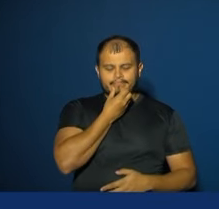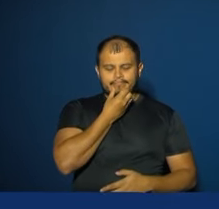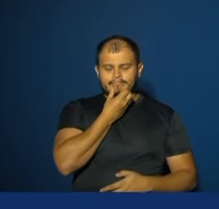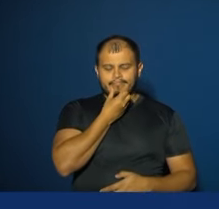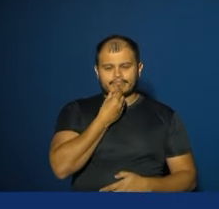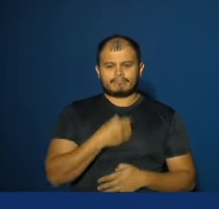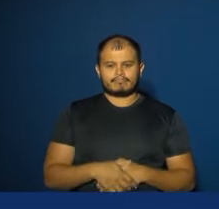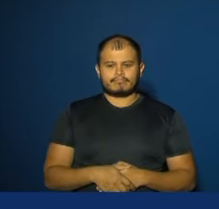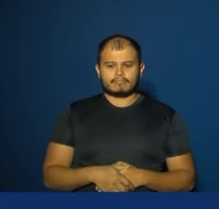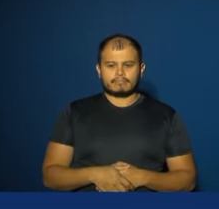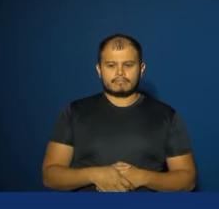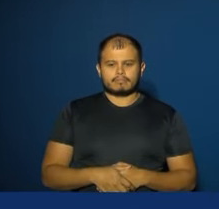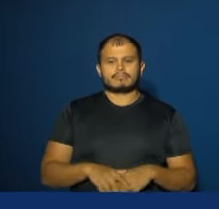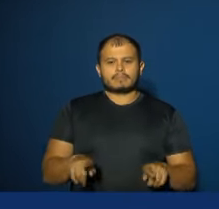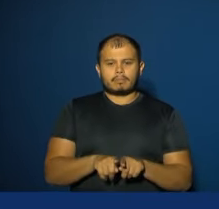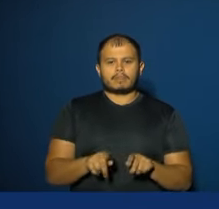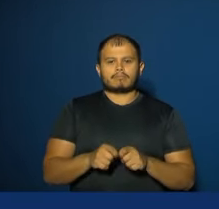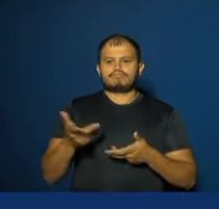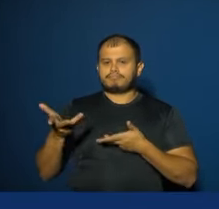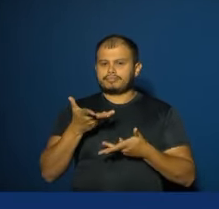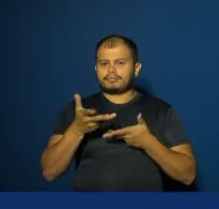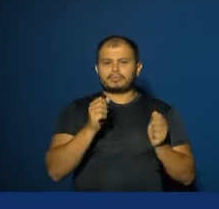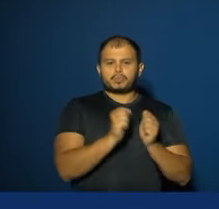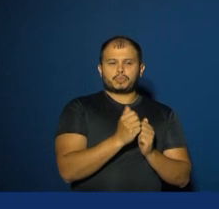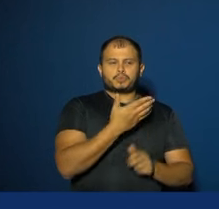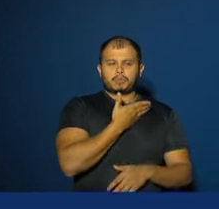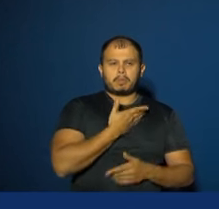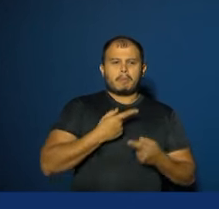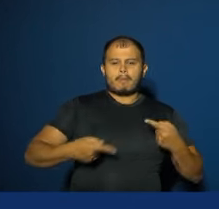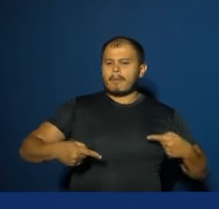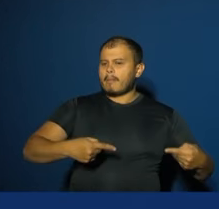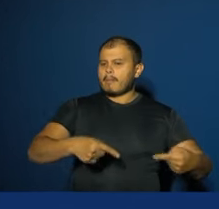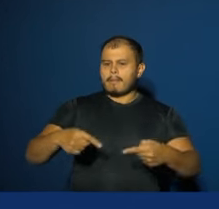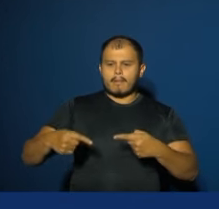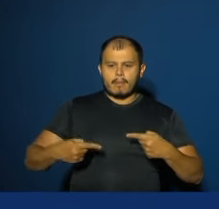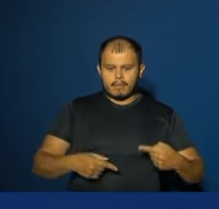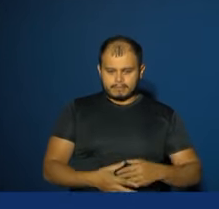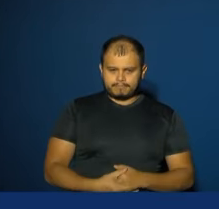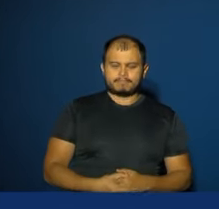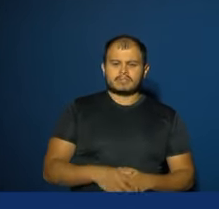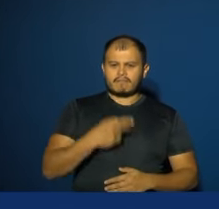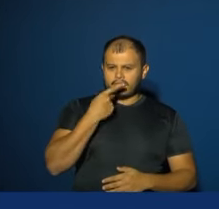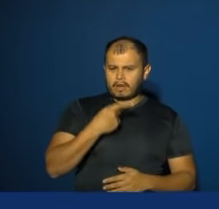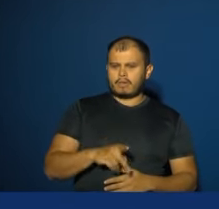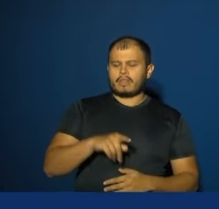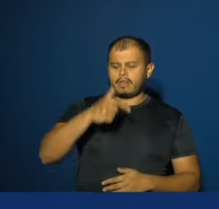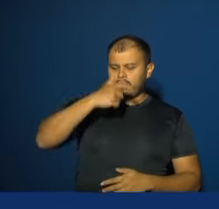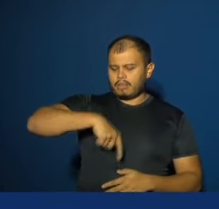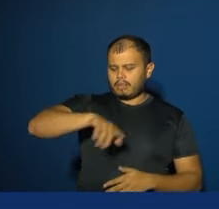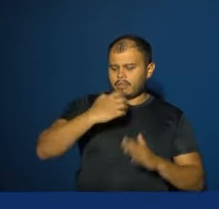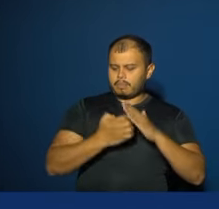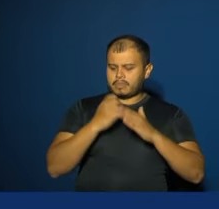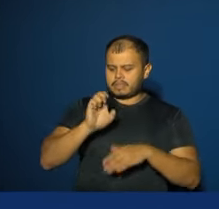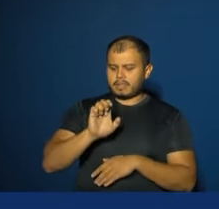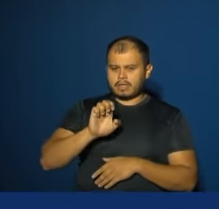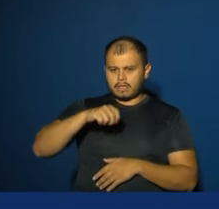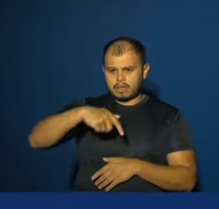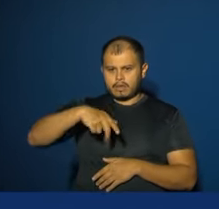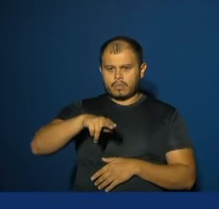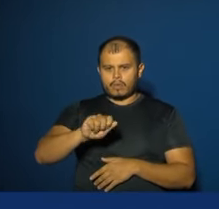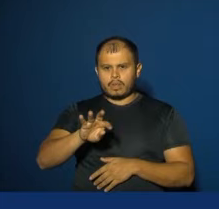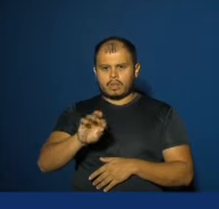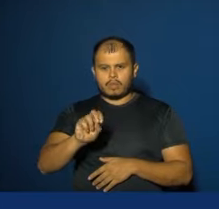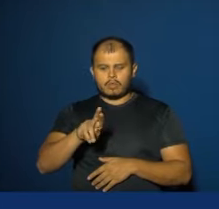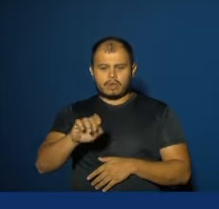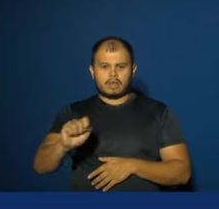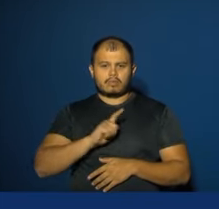uma oportunidade até com os colegas, com o diretor-geral aqui discutindo. Como você falou, hoje, a Equatorial, nós temos hoje